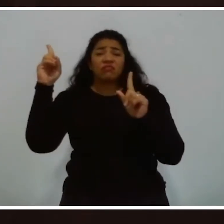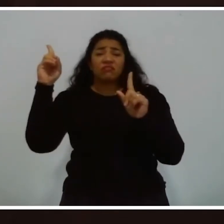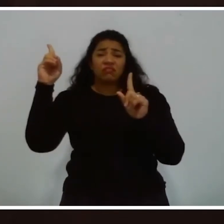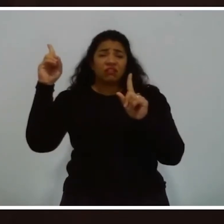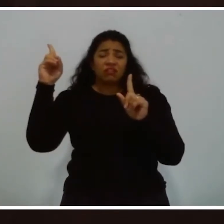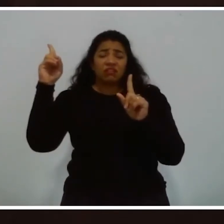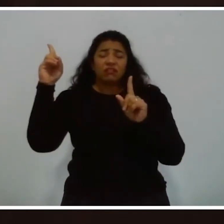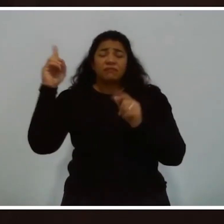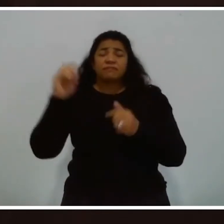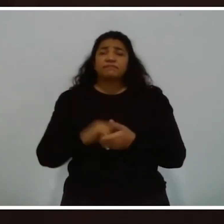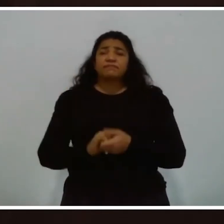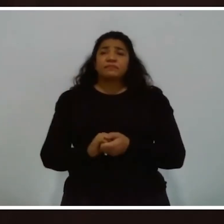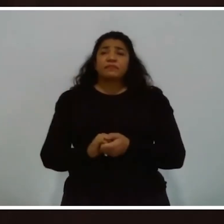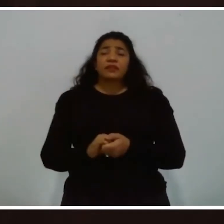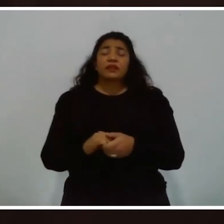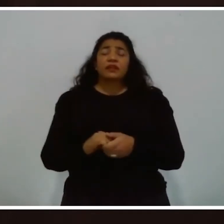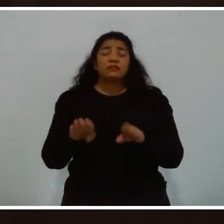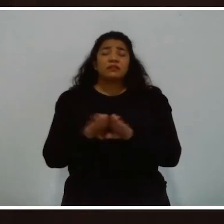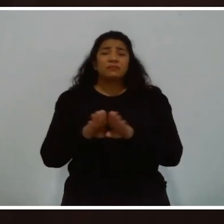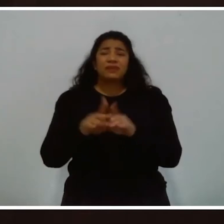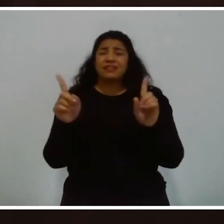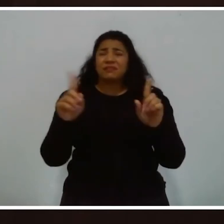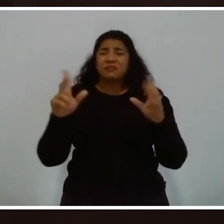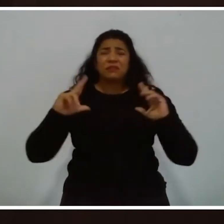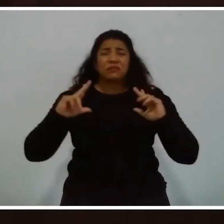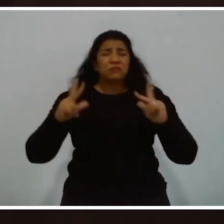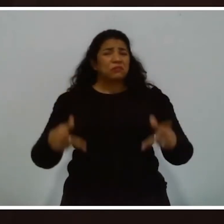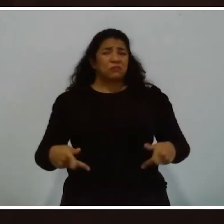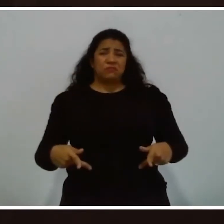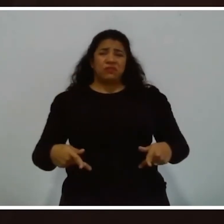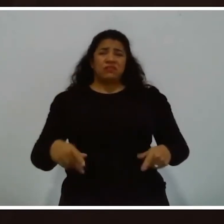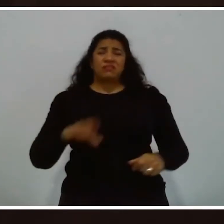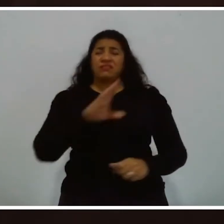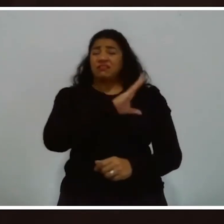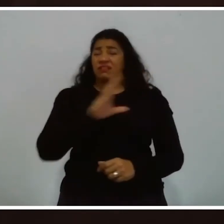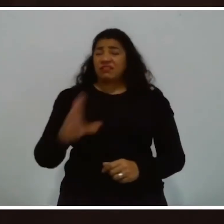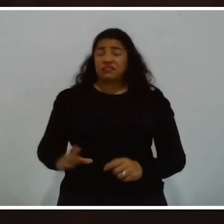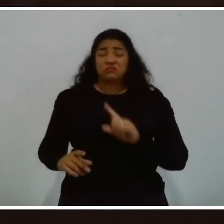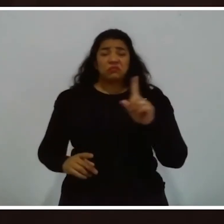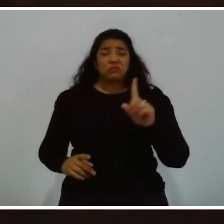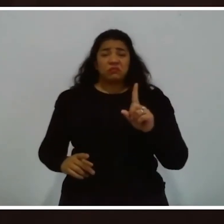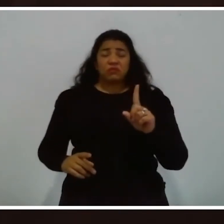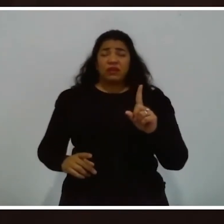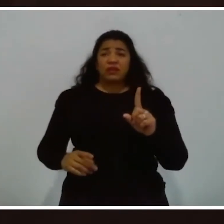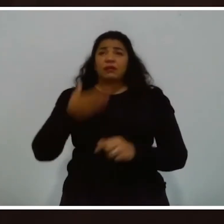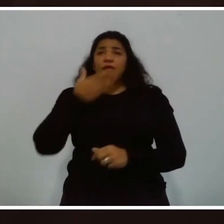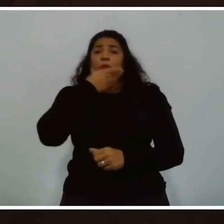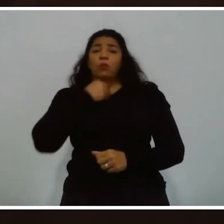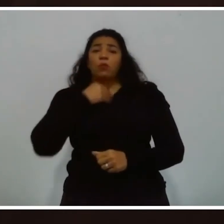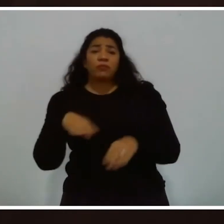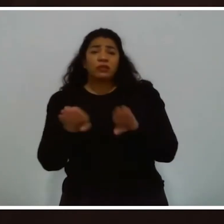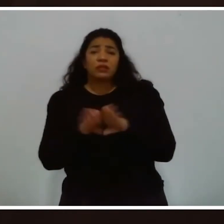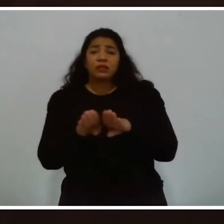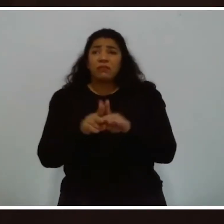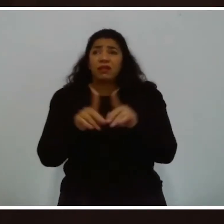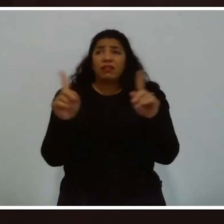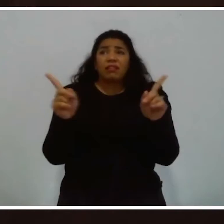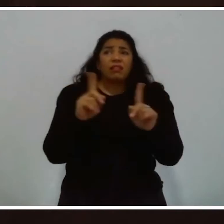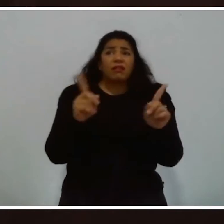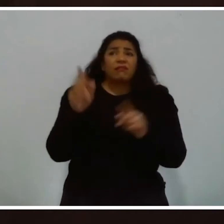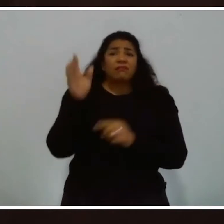essência intermediária entre Deus e o homem. Ele não é Deus, ele também não era homem. Vocês entenderam? Então, essa